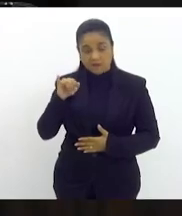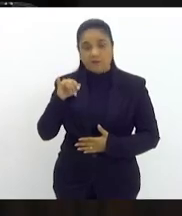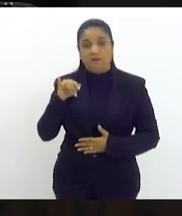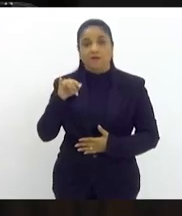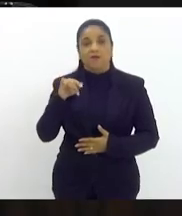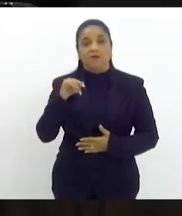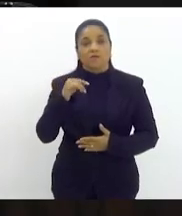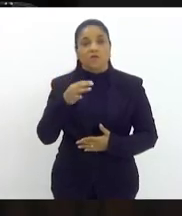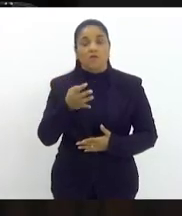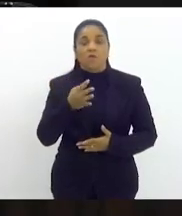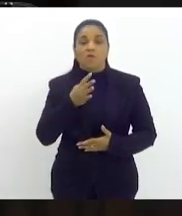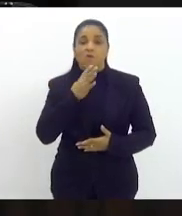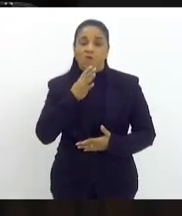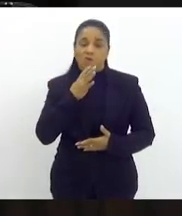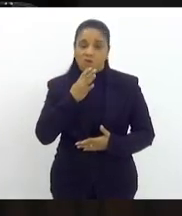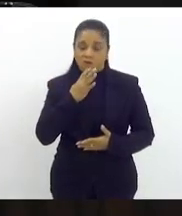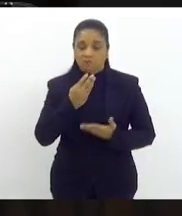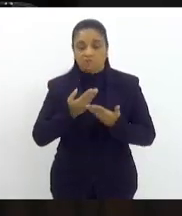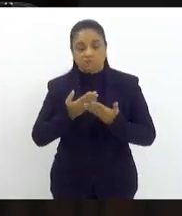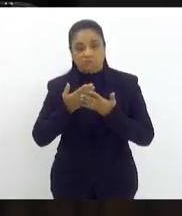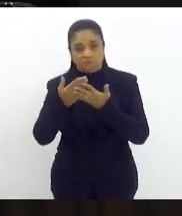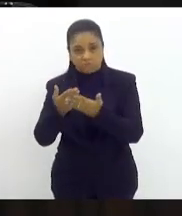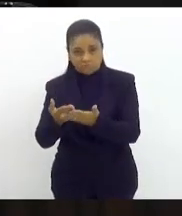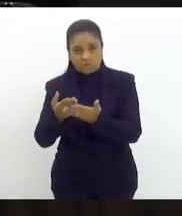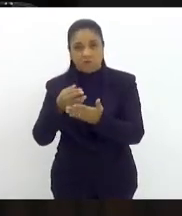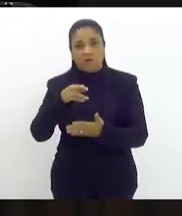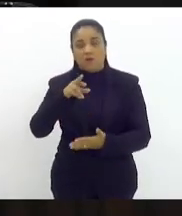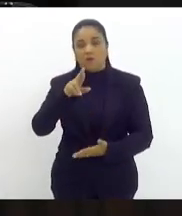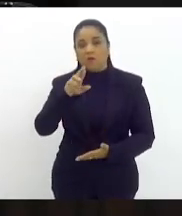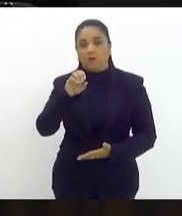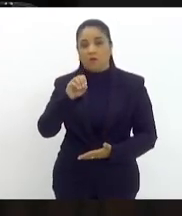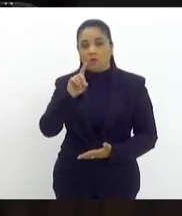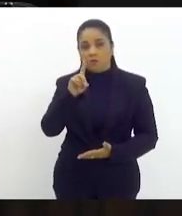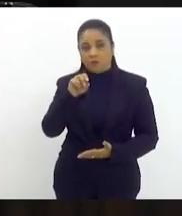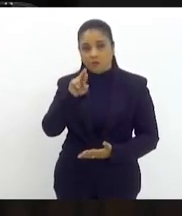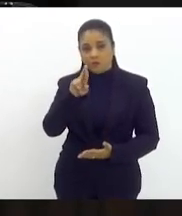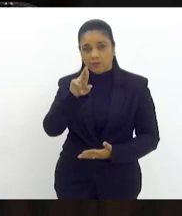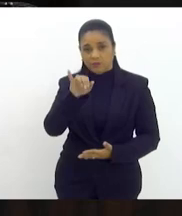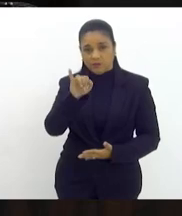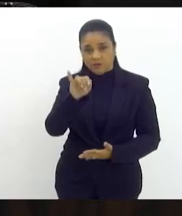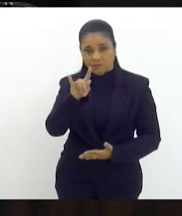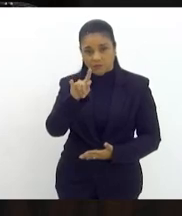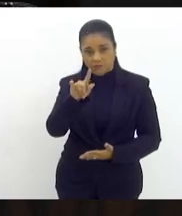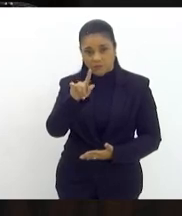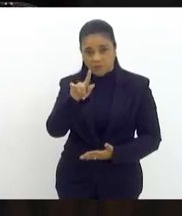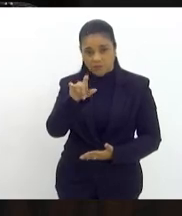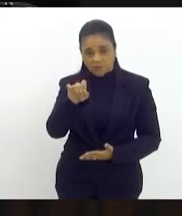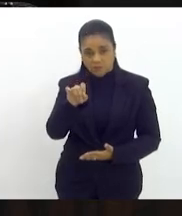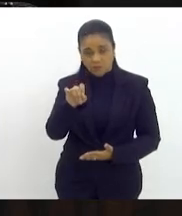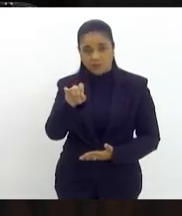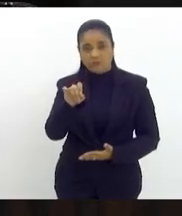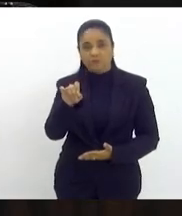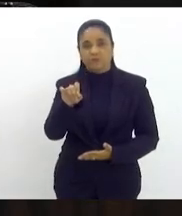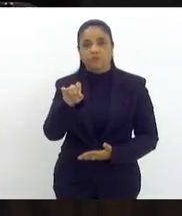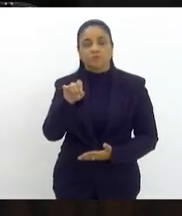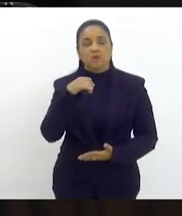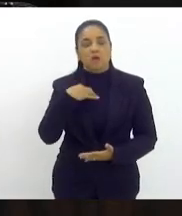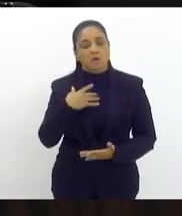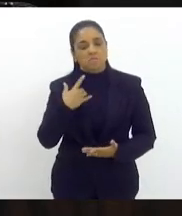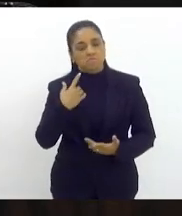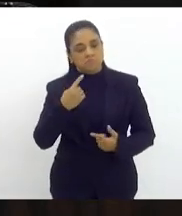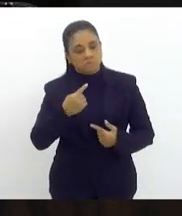vamos levar o conhecimento... Tá, deputada? Vamos levar o conhecimento disso aí para a gente tomar